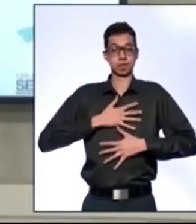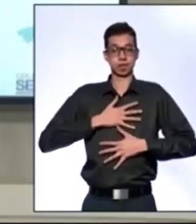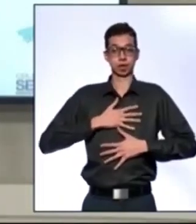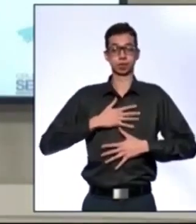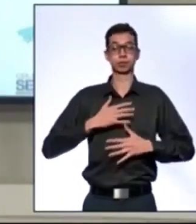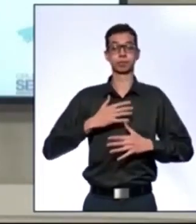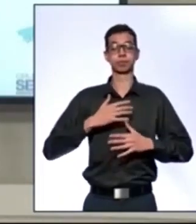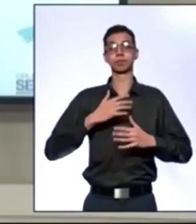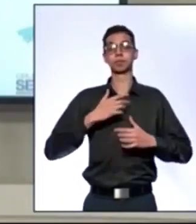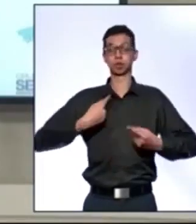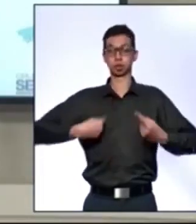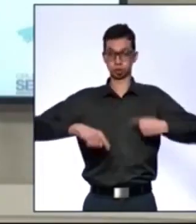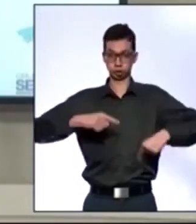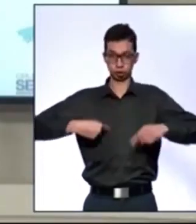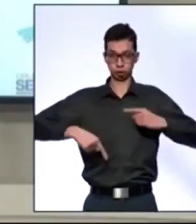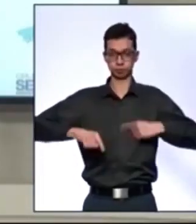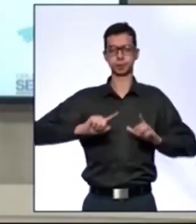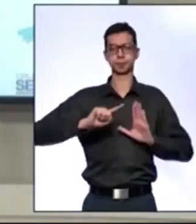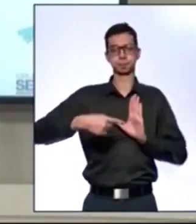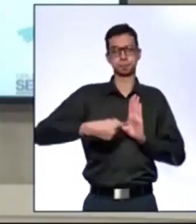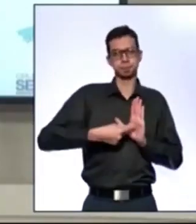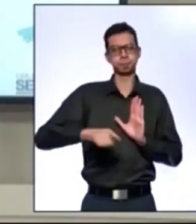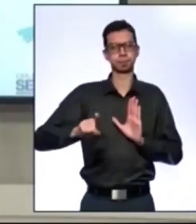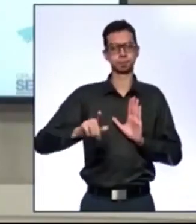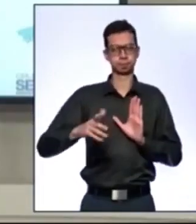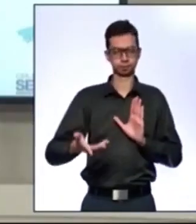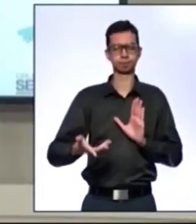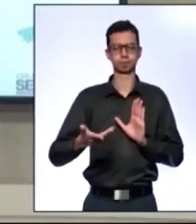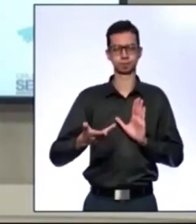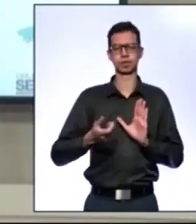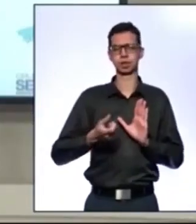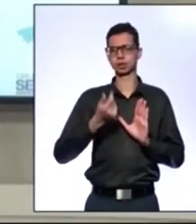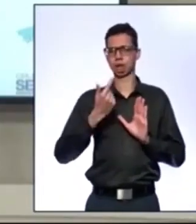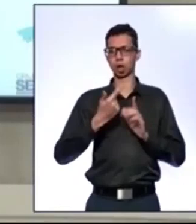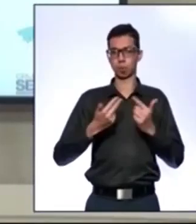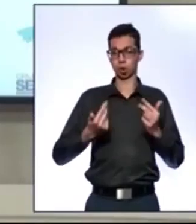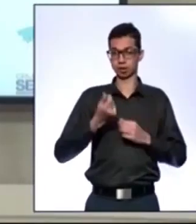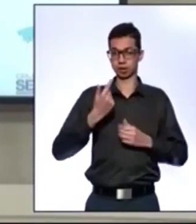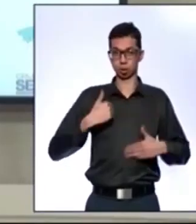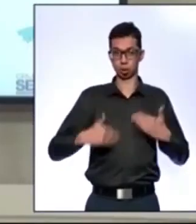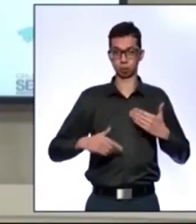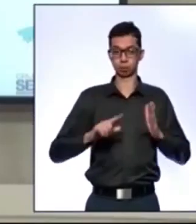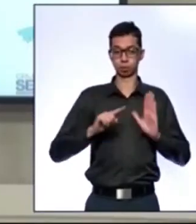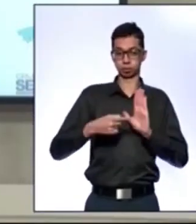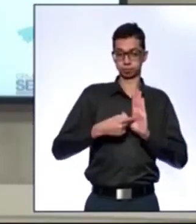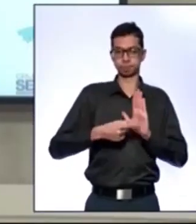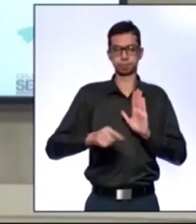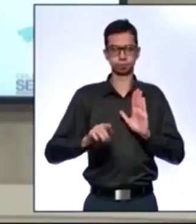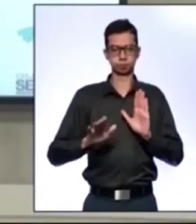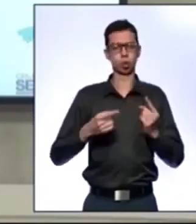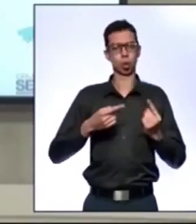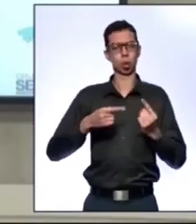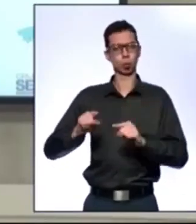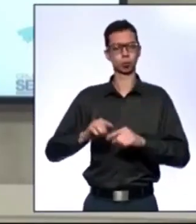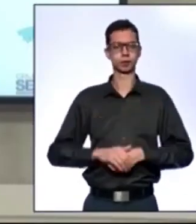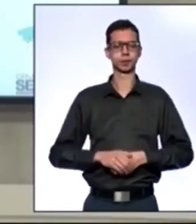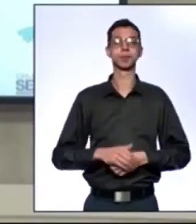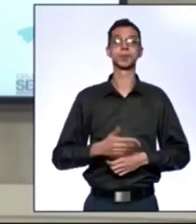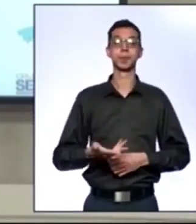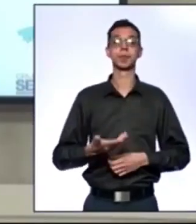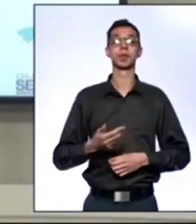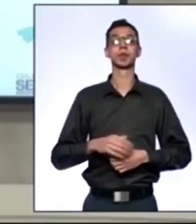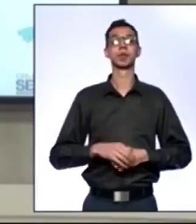algo estranho. O antígeno é a molécula estranha. A origem da palavra quer